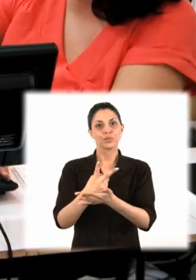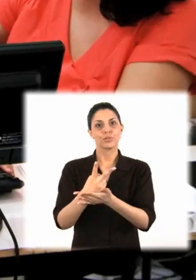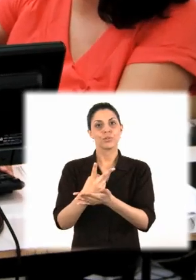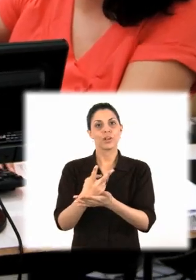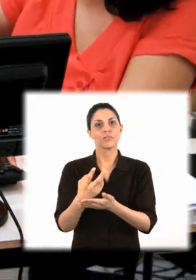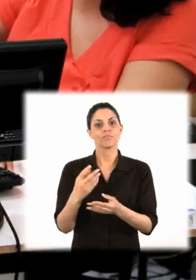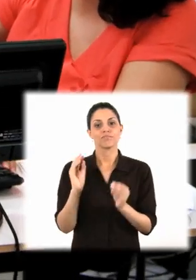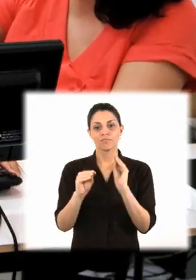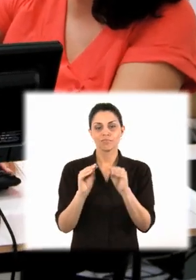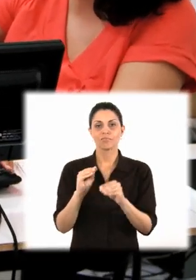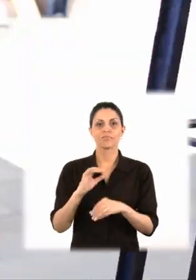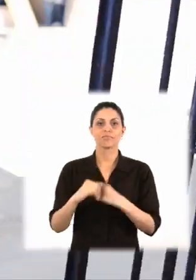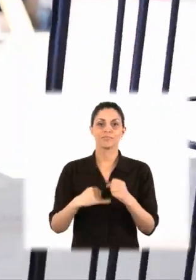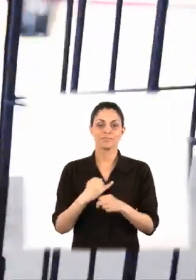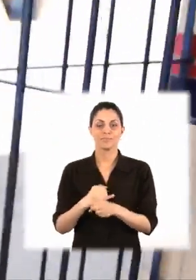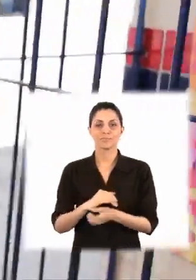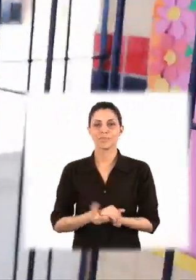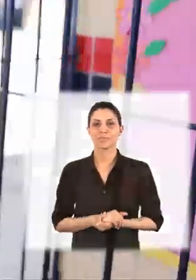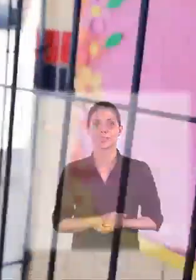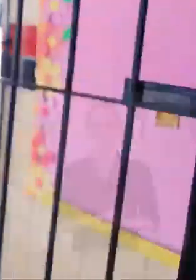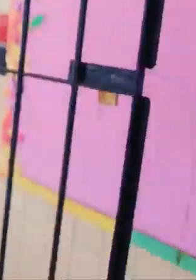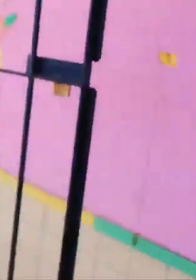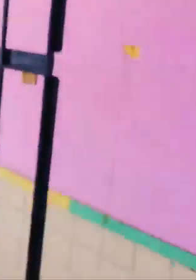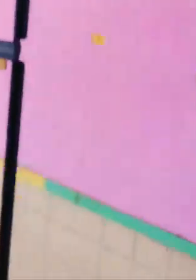continuar a atualizar o blog.